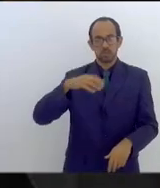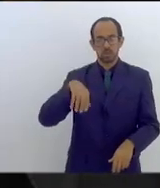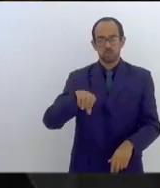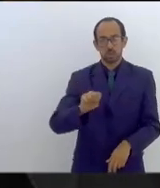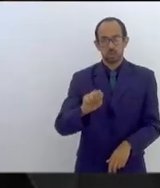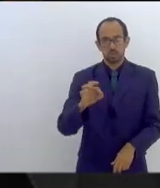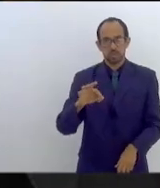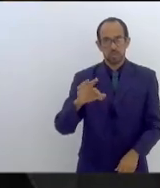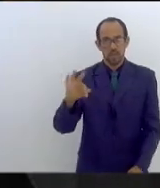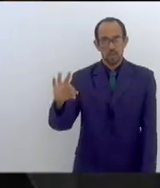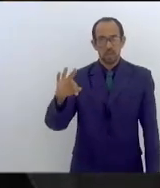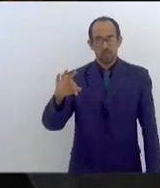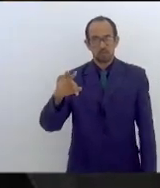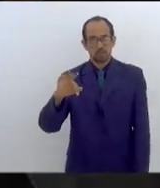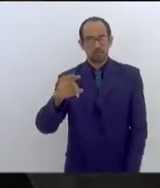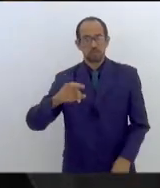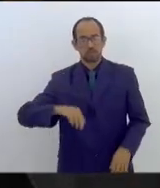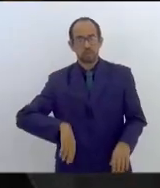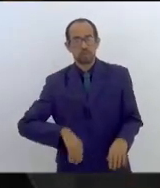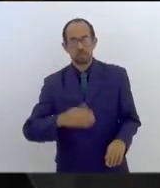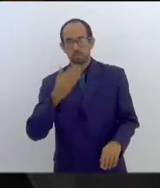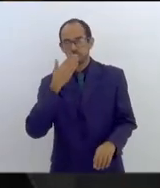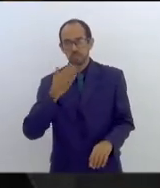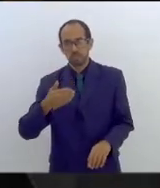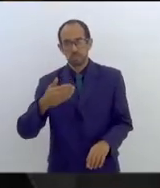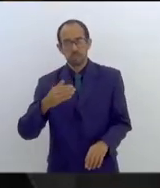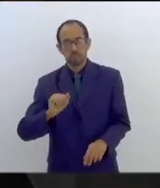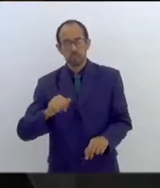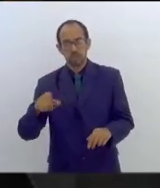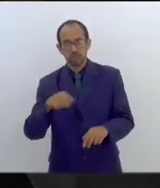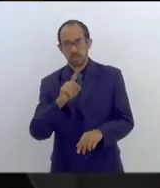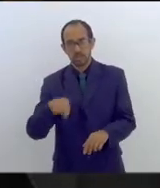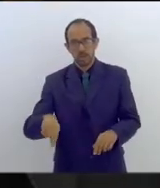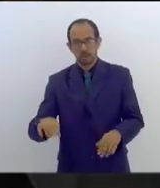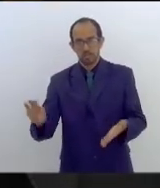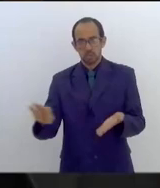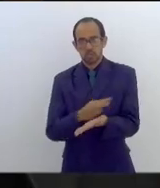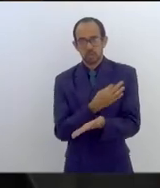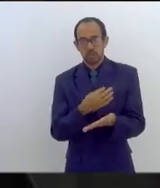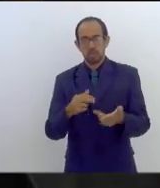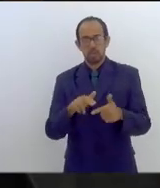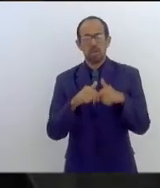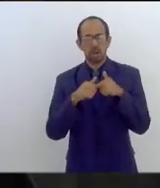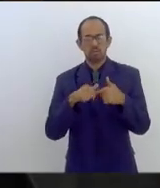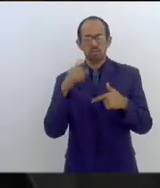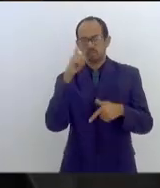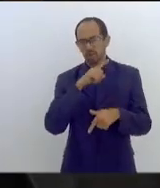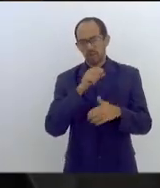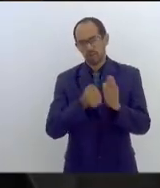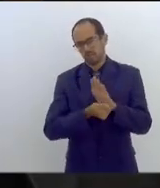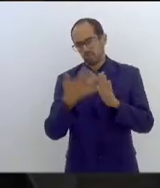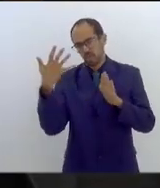de Justiça, pedindo a nulidade do contrato devido a uma série de irregularidades.